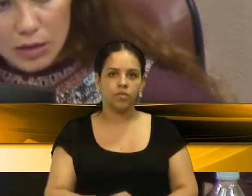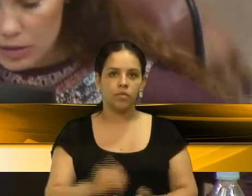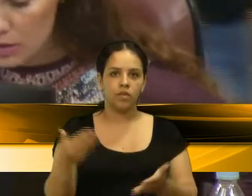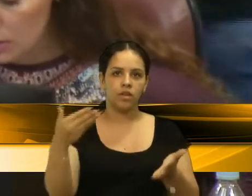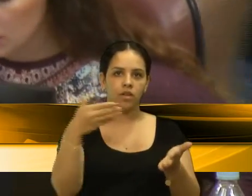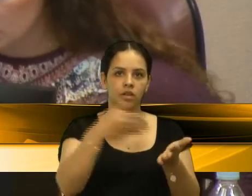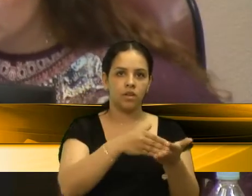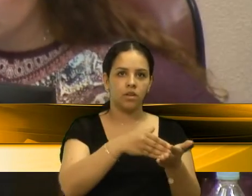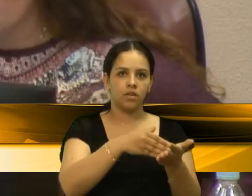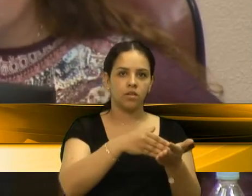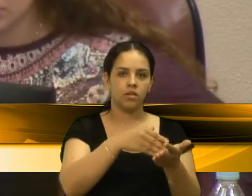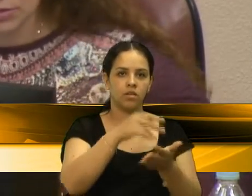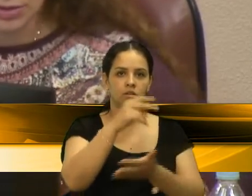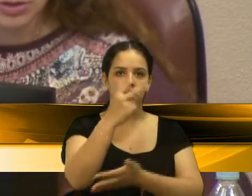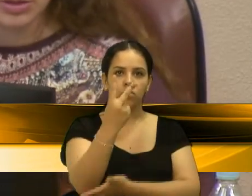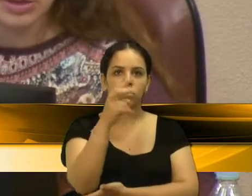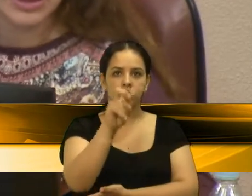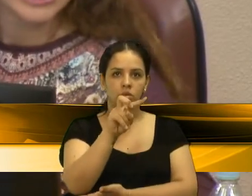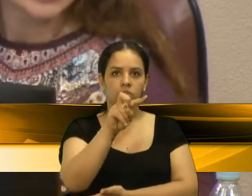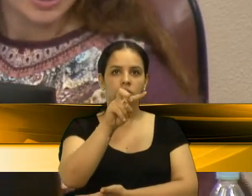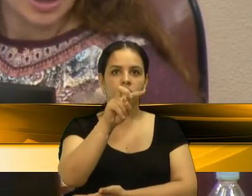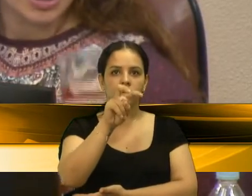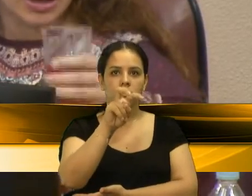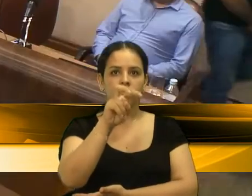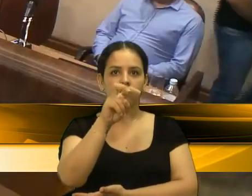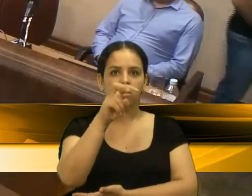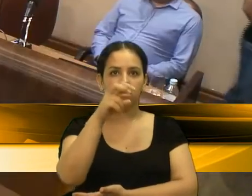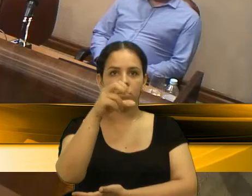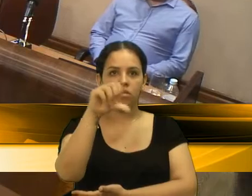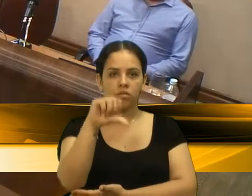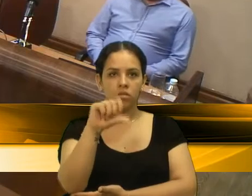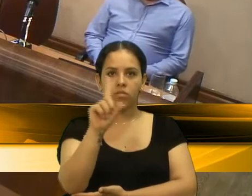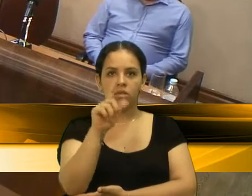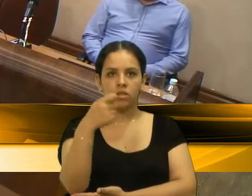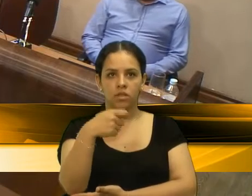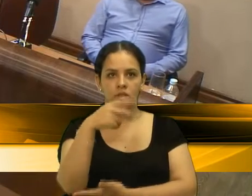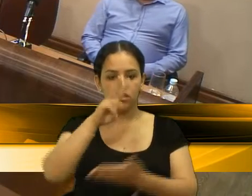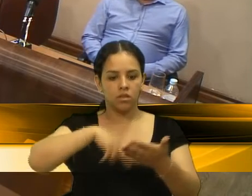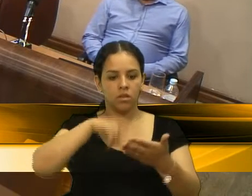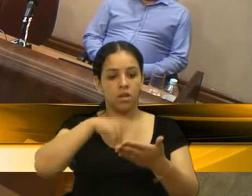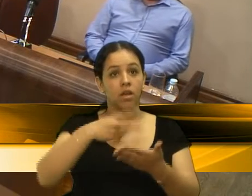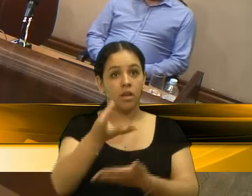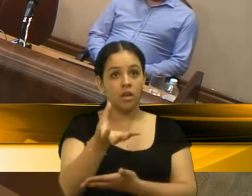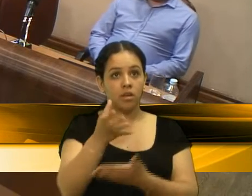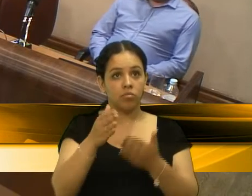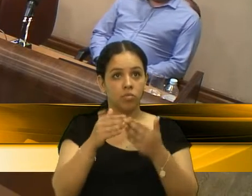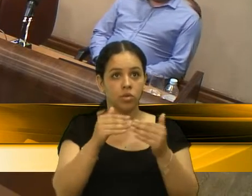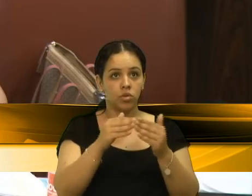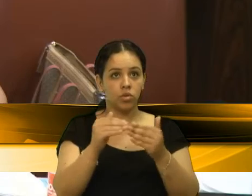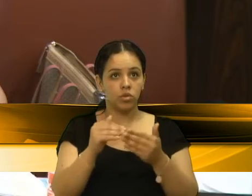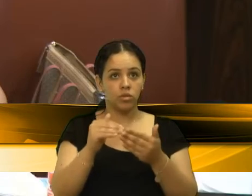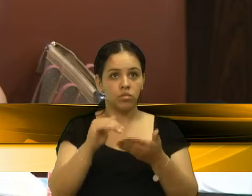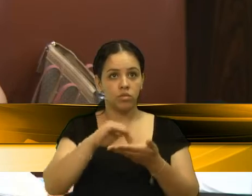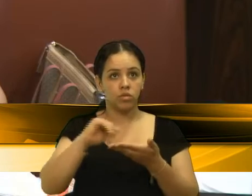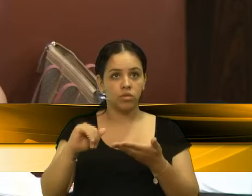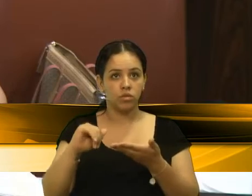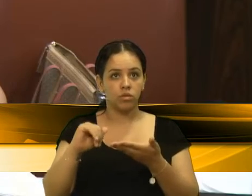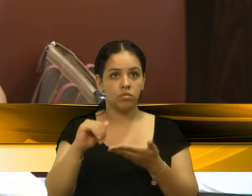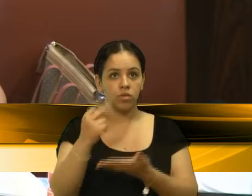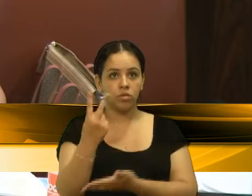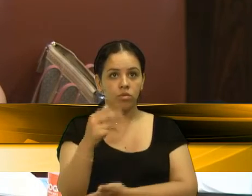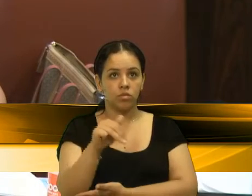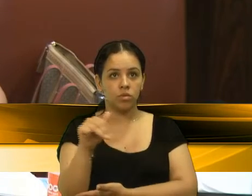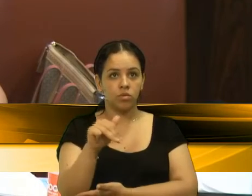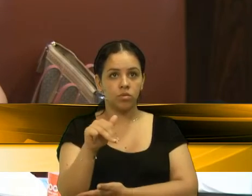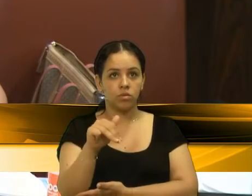até a 2059, a gente vai estar dispensando a leitura e eu gostaria de solicitar a suspensão da leitura por uns 2 minutos para usar